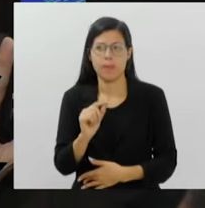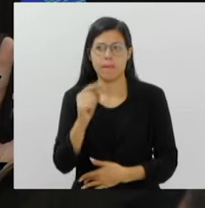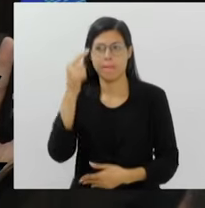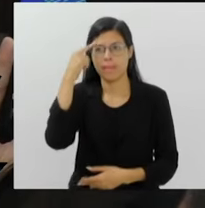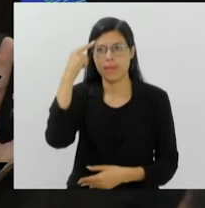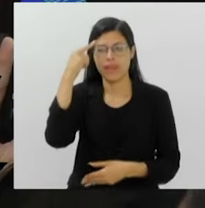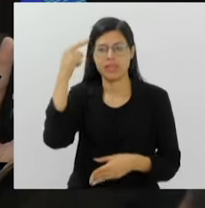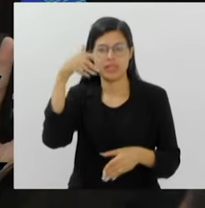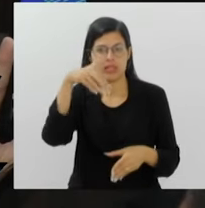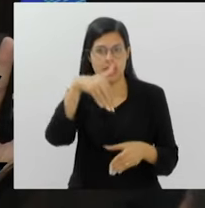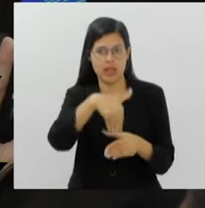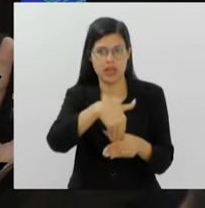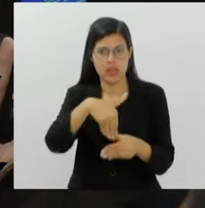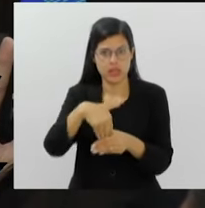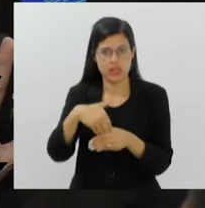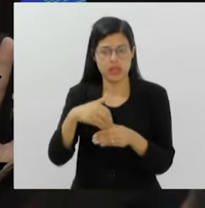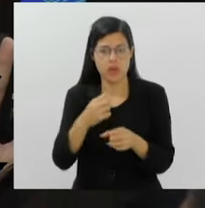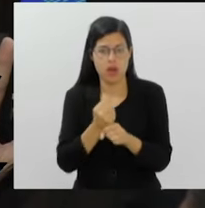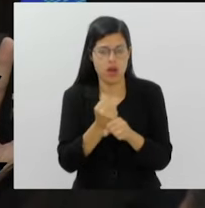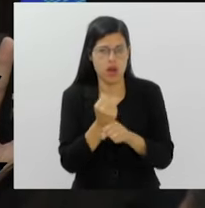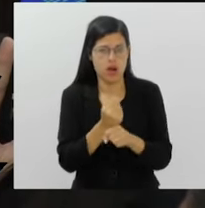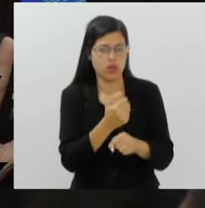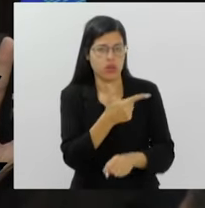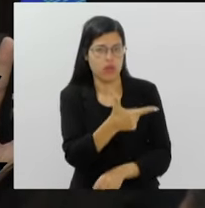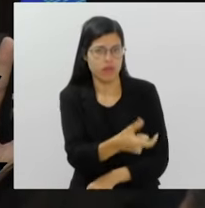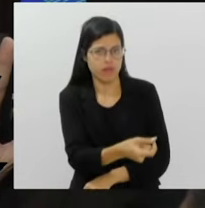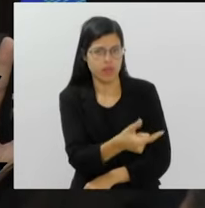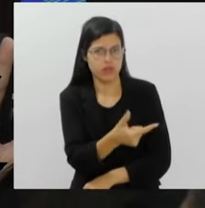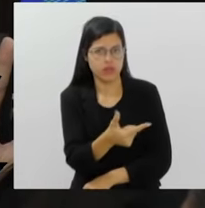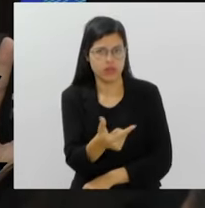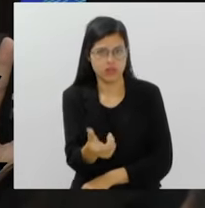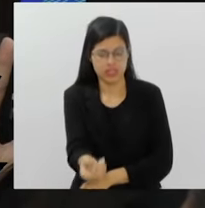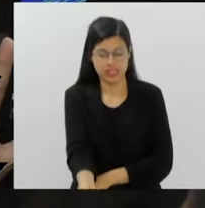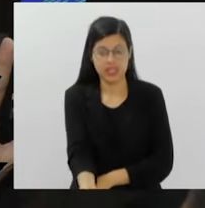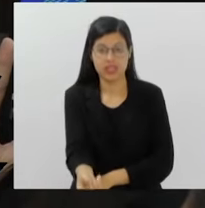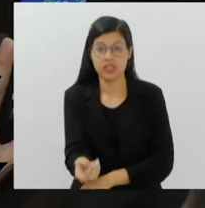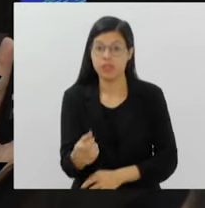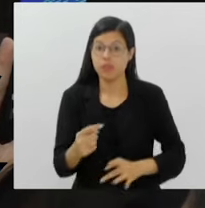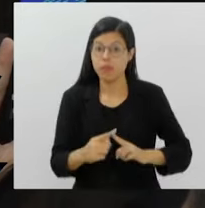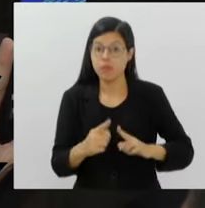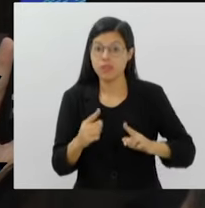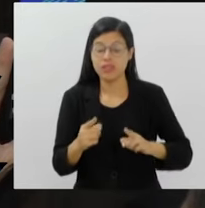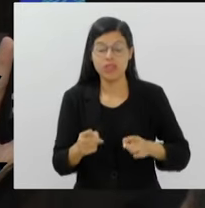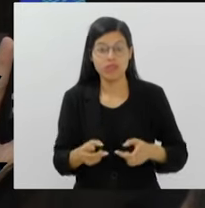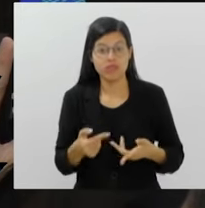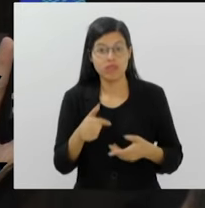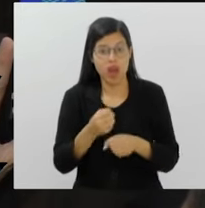de 2026, quando a gente está ainda em 2024, quando o Estado